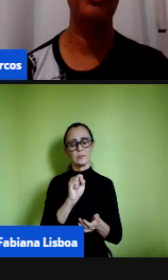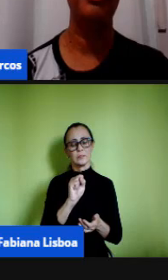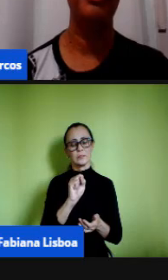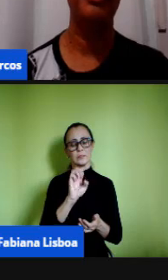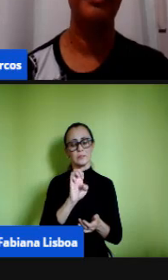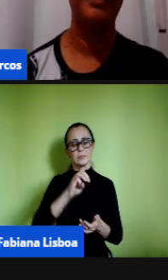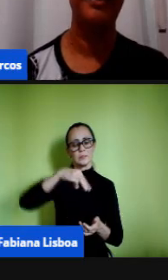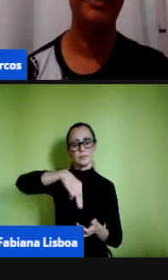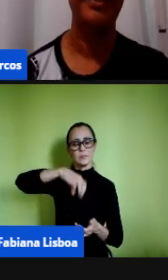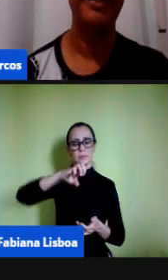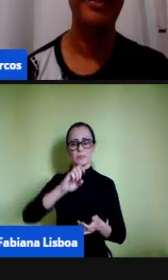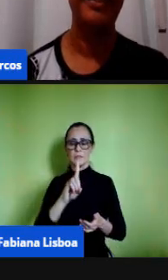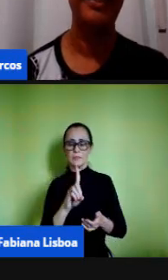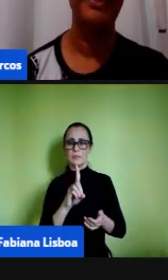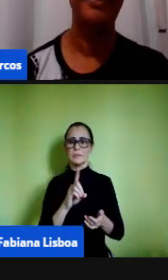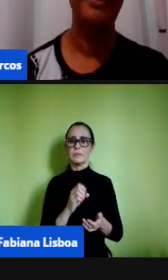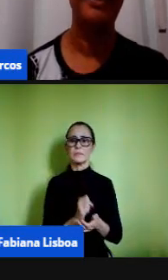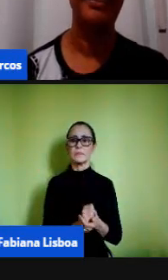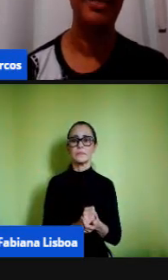Continuando.